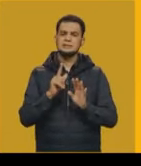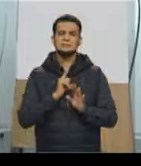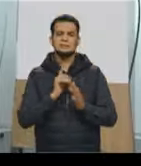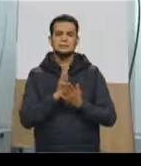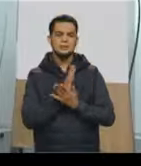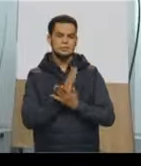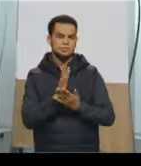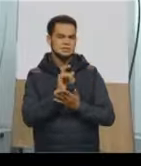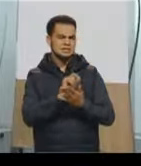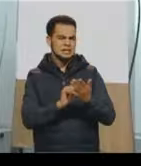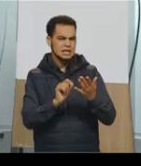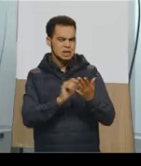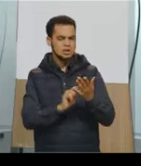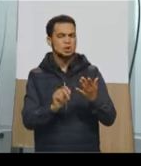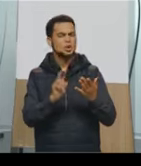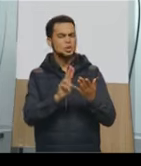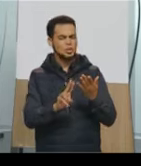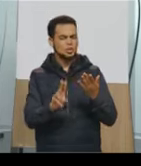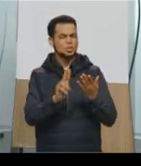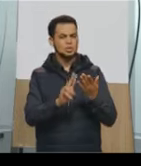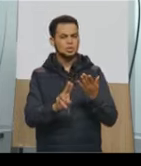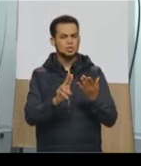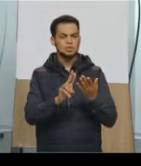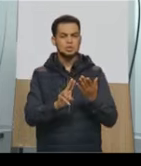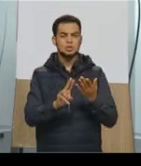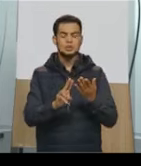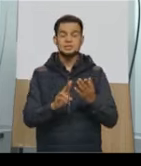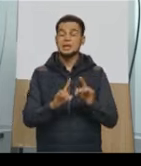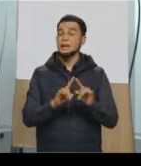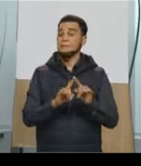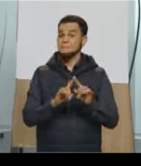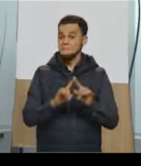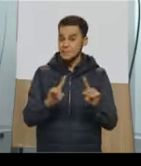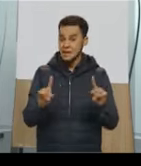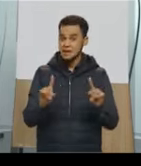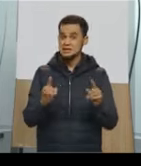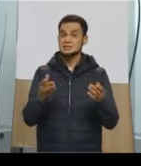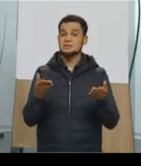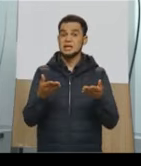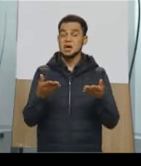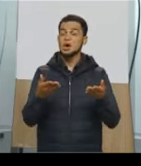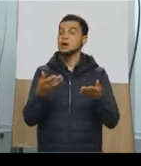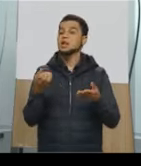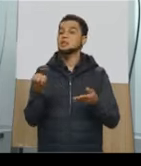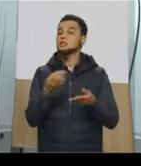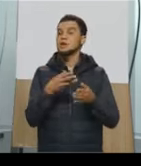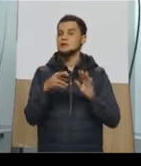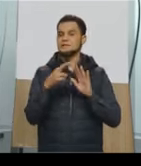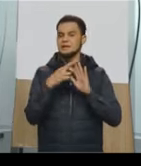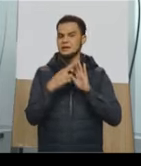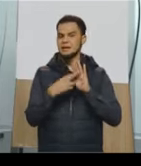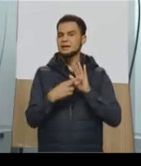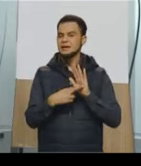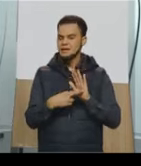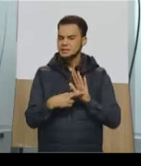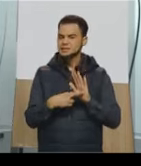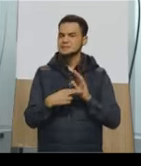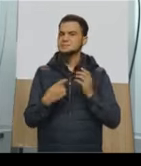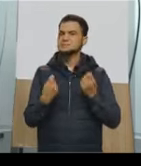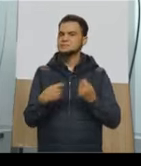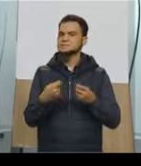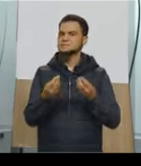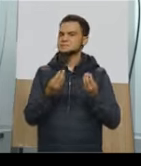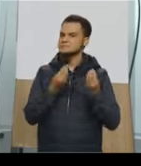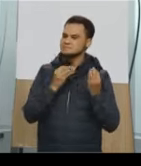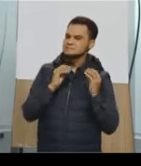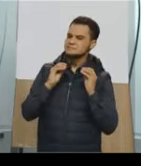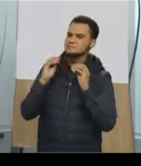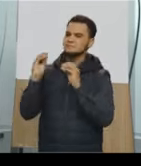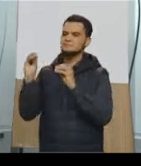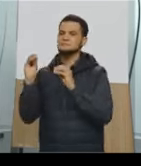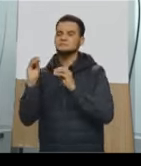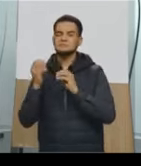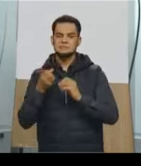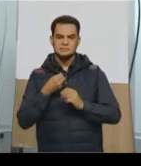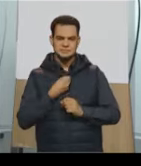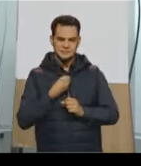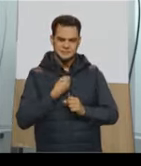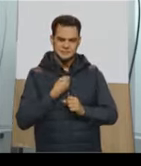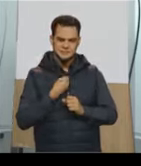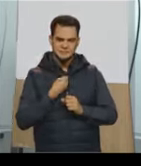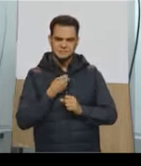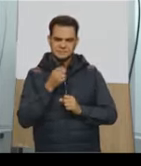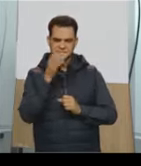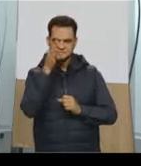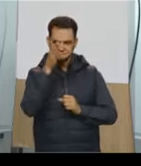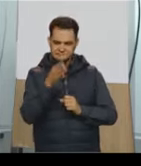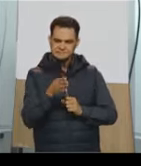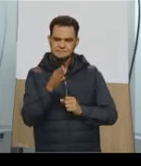nomenclatura. Porém, nas novas regras, você precisa colocar o número da insaturação no meio da